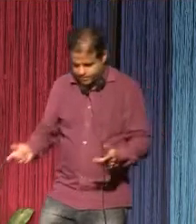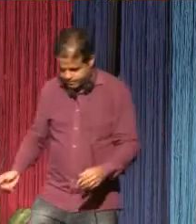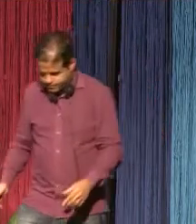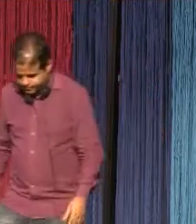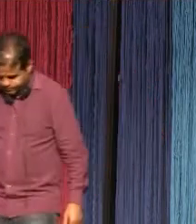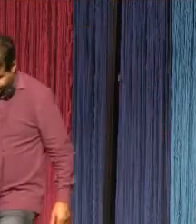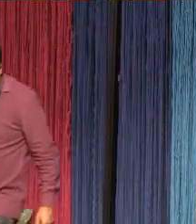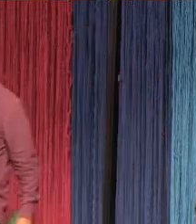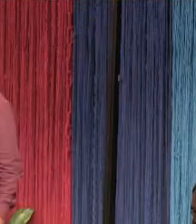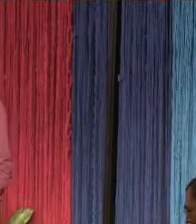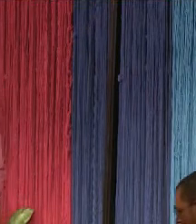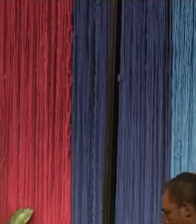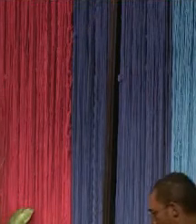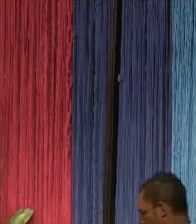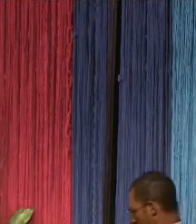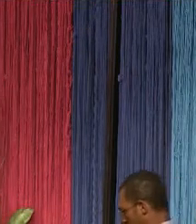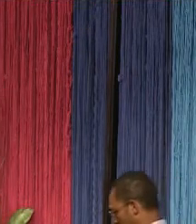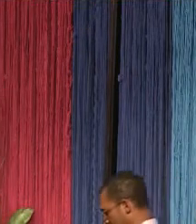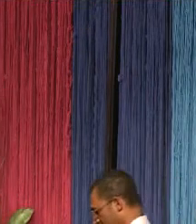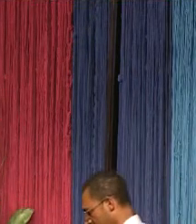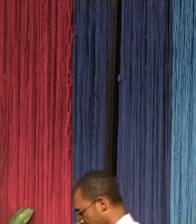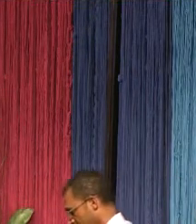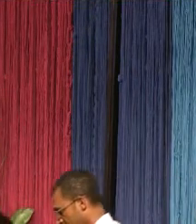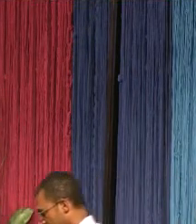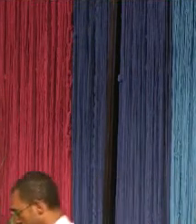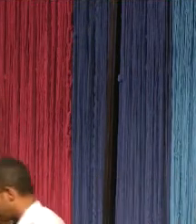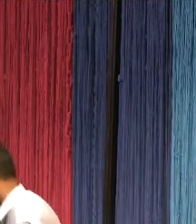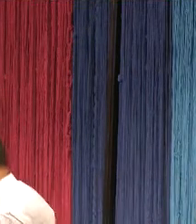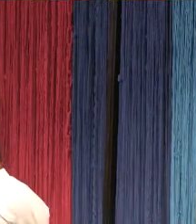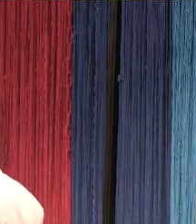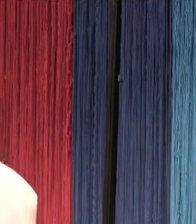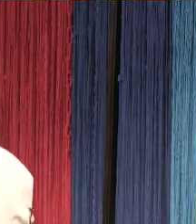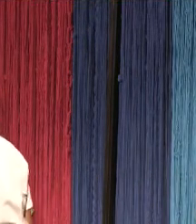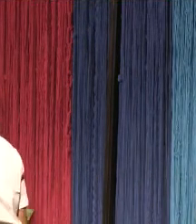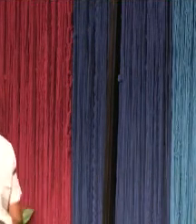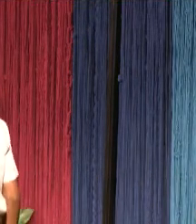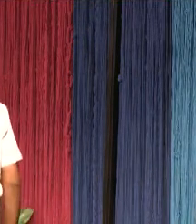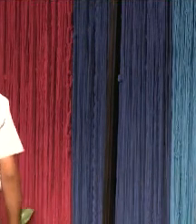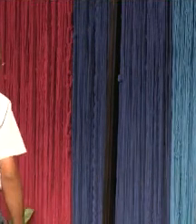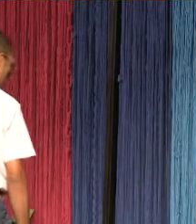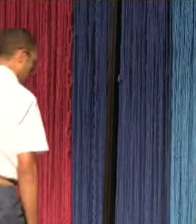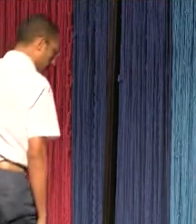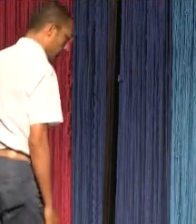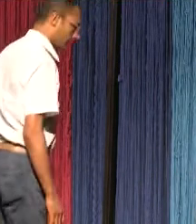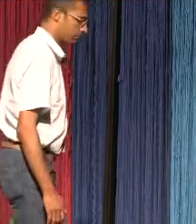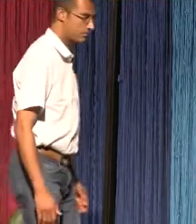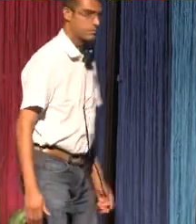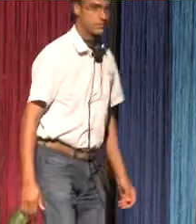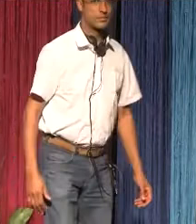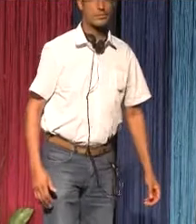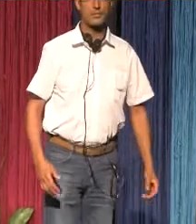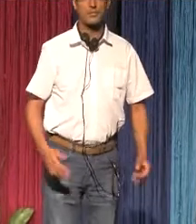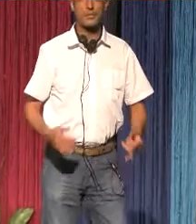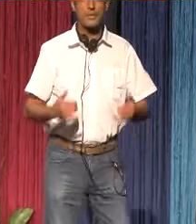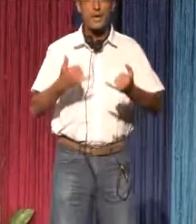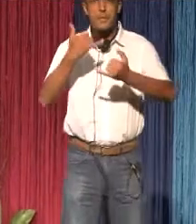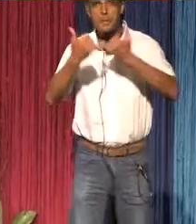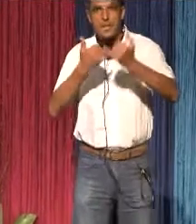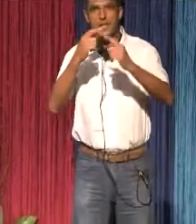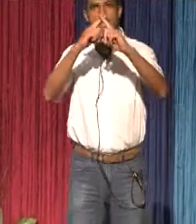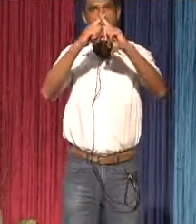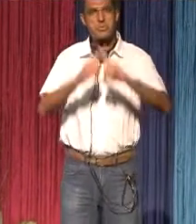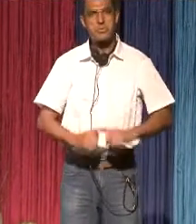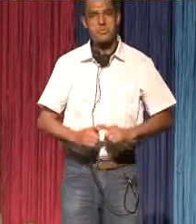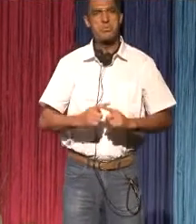No jogo a gente está inteiro, na brincadeira a gente está inteiro. Por isso que a brincadeira e o jogo são muito expressivos